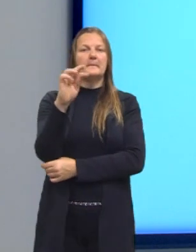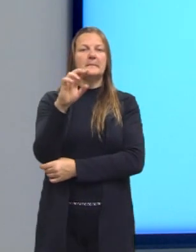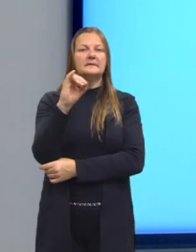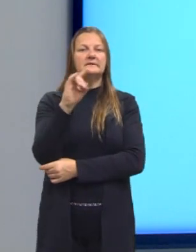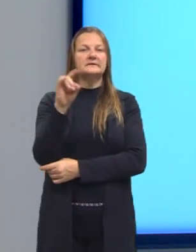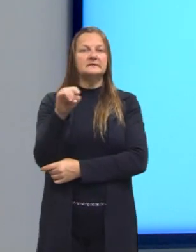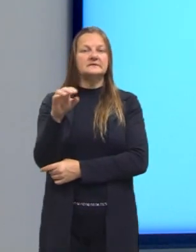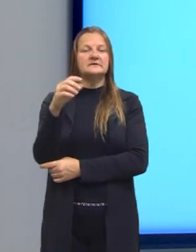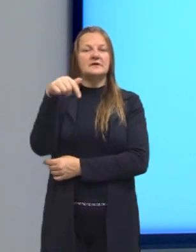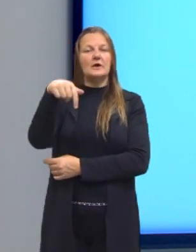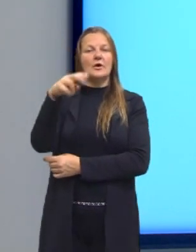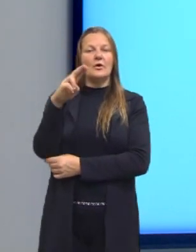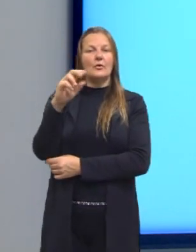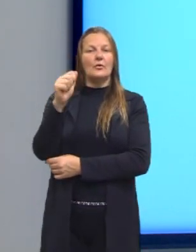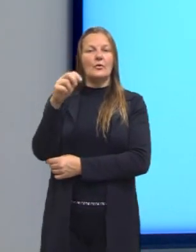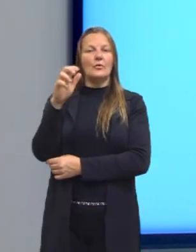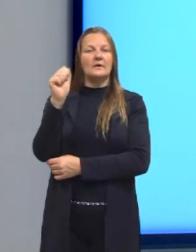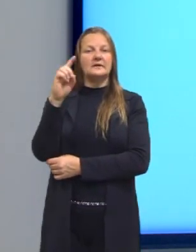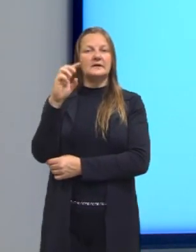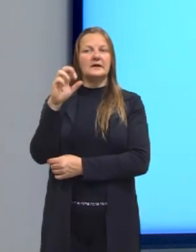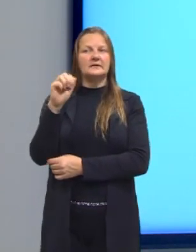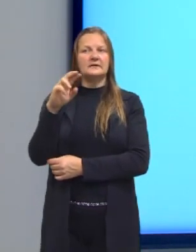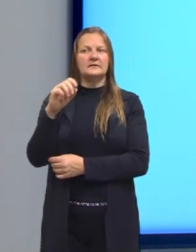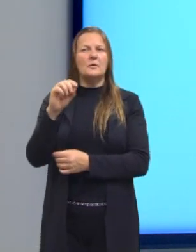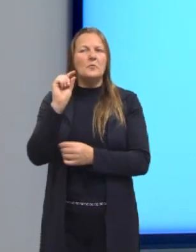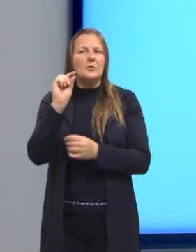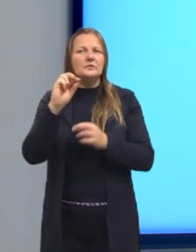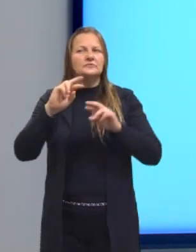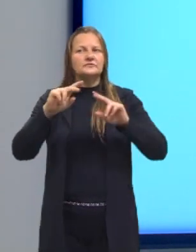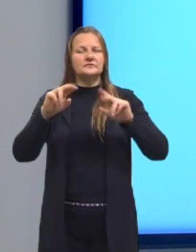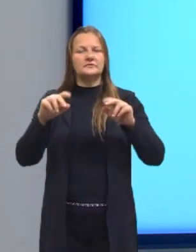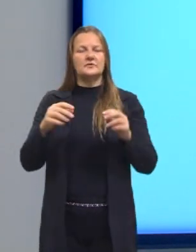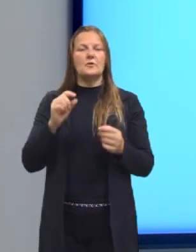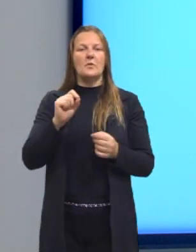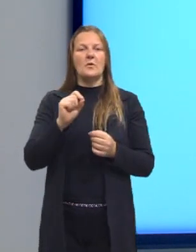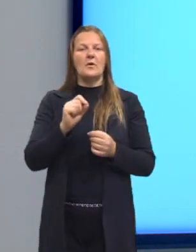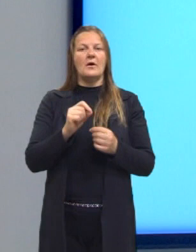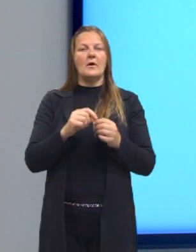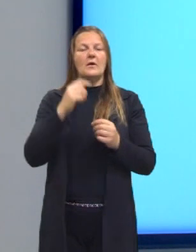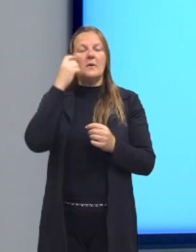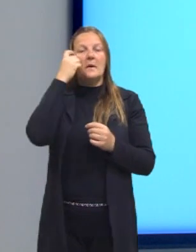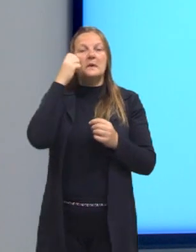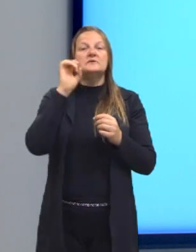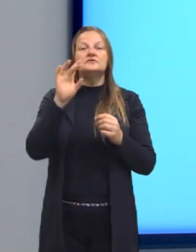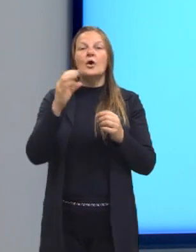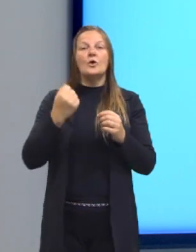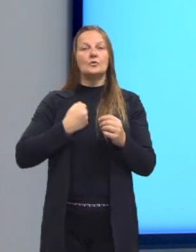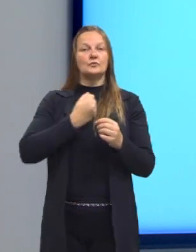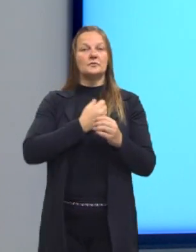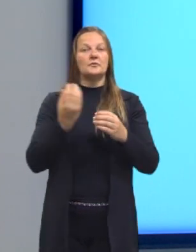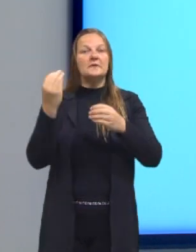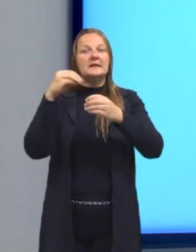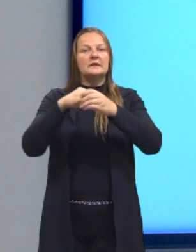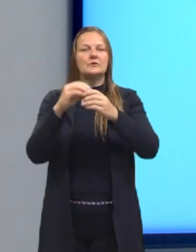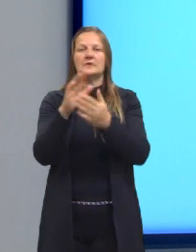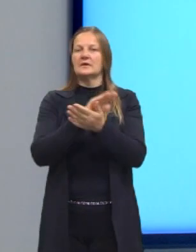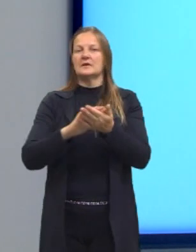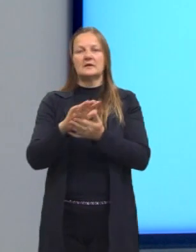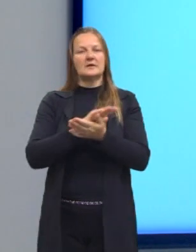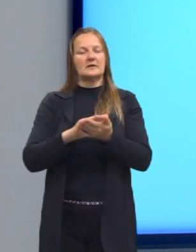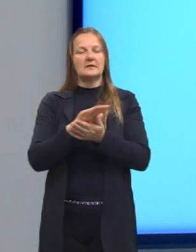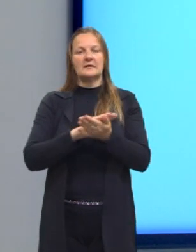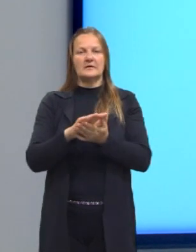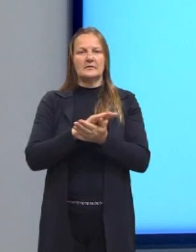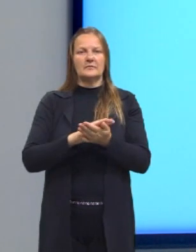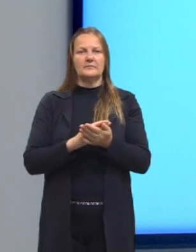tá aí ela se refere um pouco mais a ordem dela né e não somente aos elementos aos termos